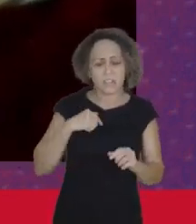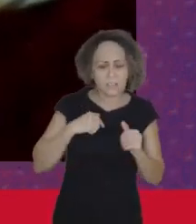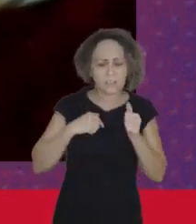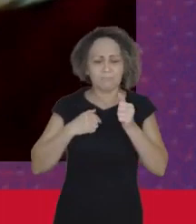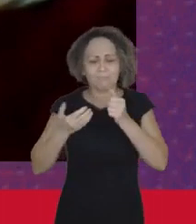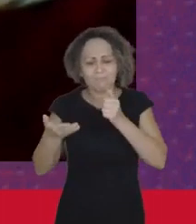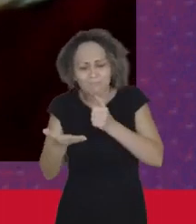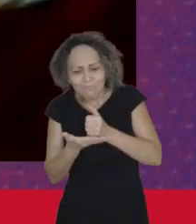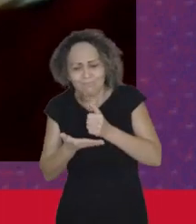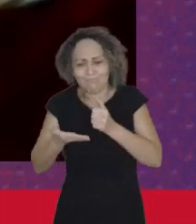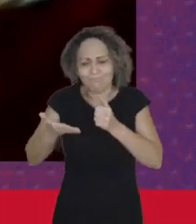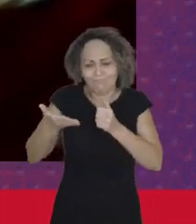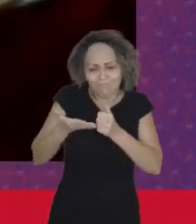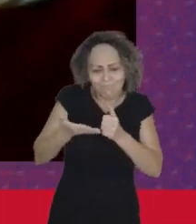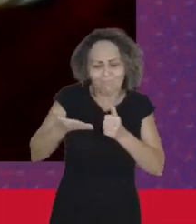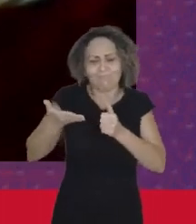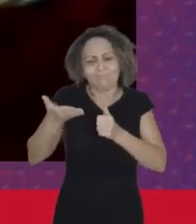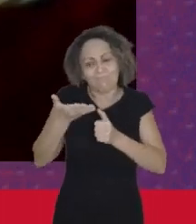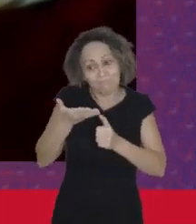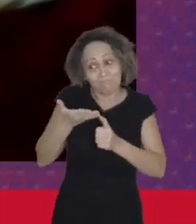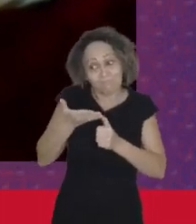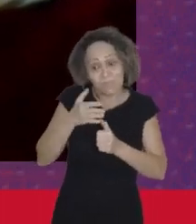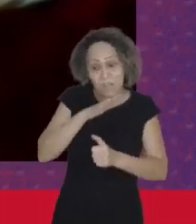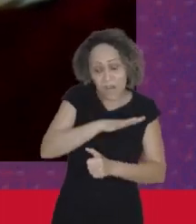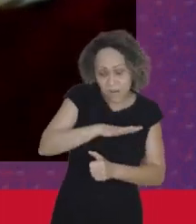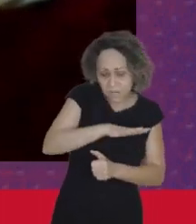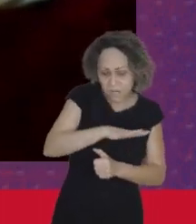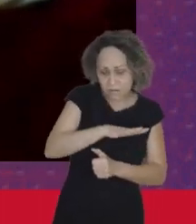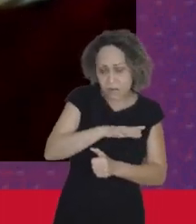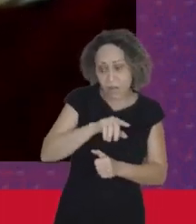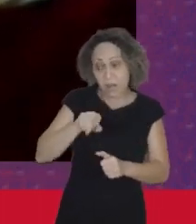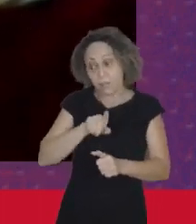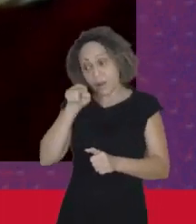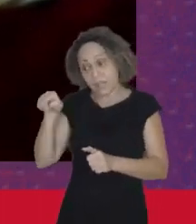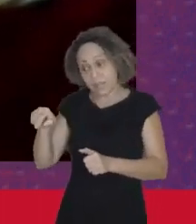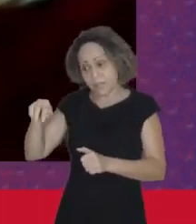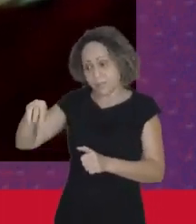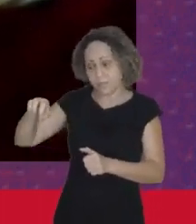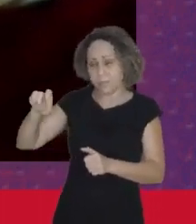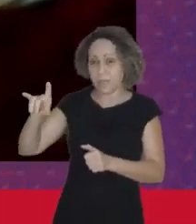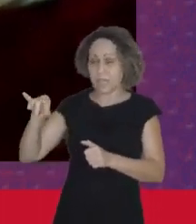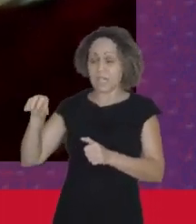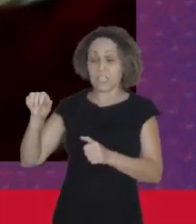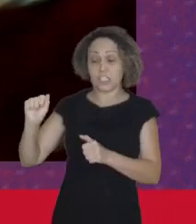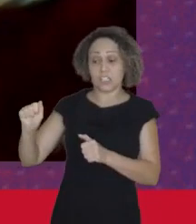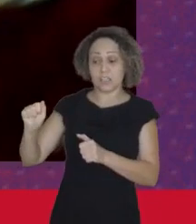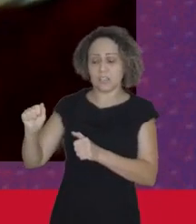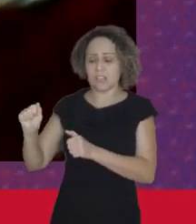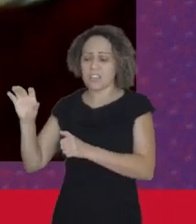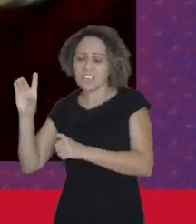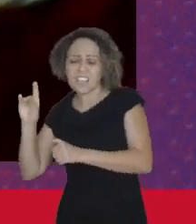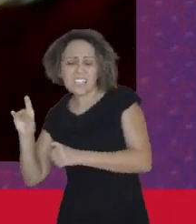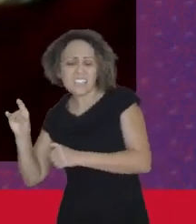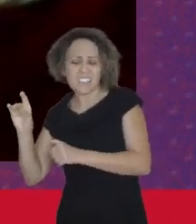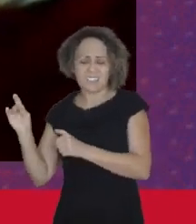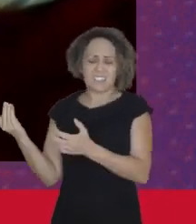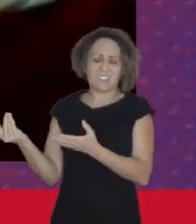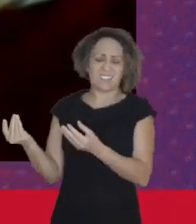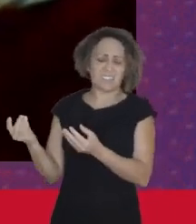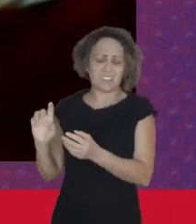deficiente. Na concepção educacional, eu posso ter uma deficiência leve, moderada,